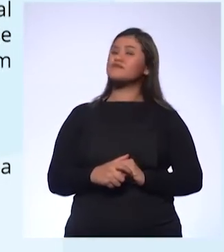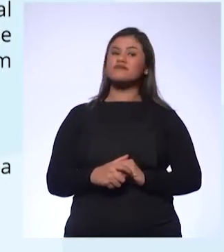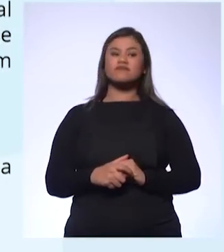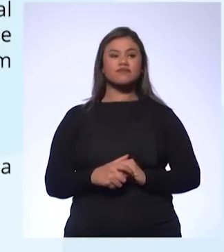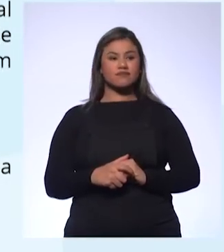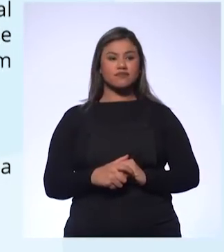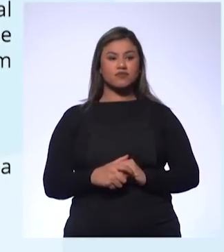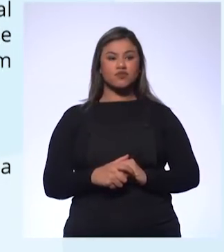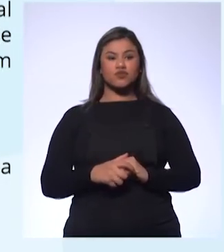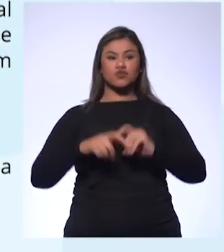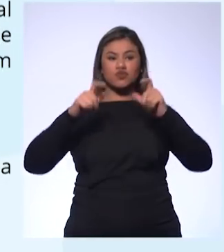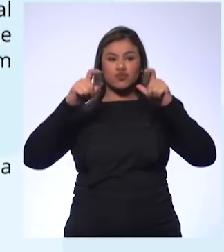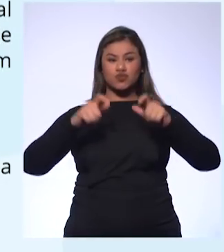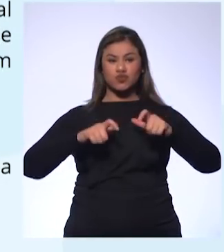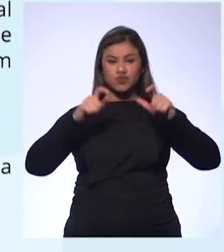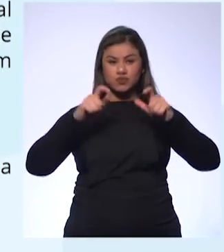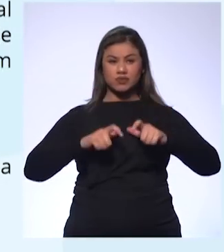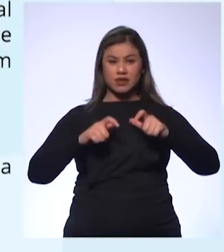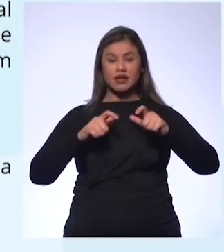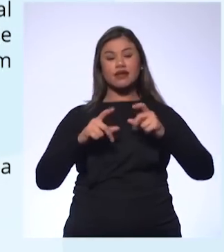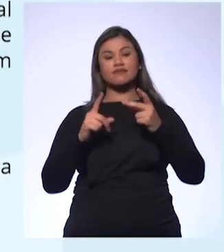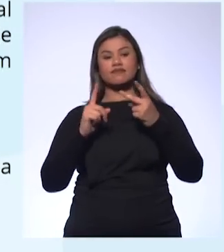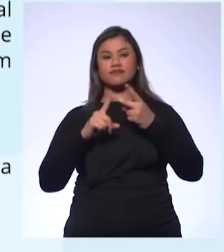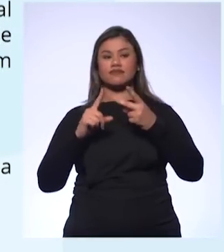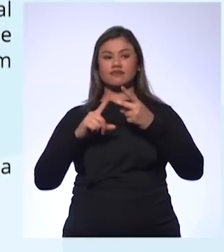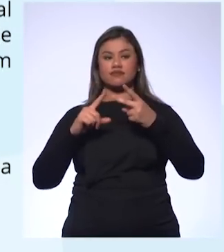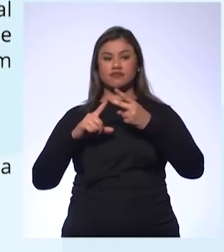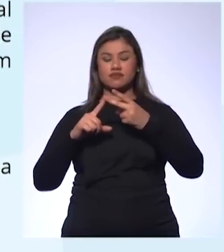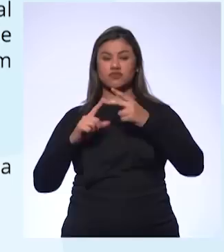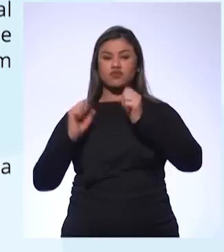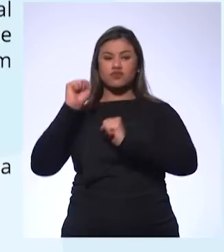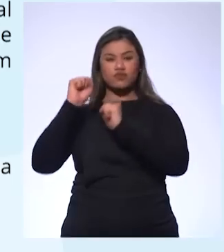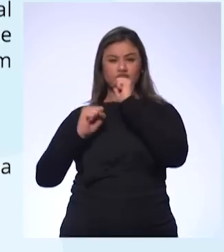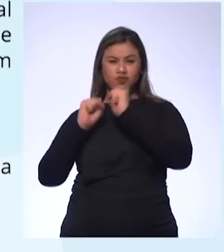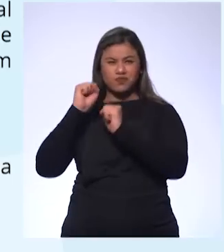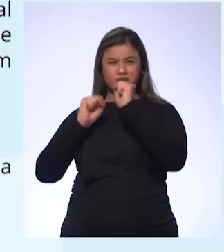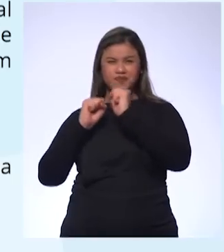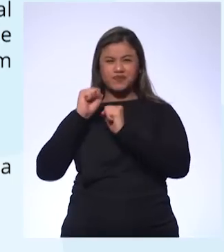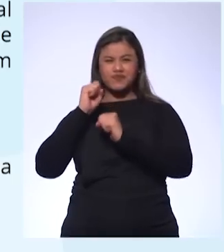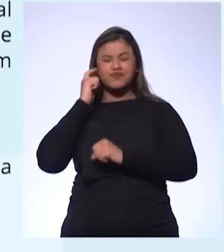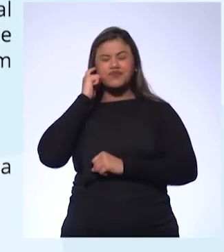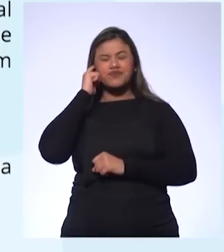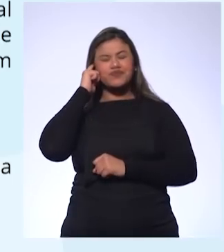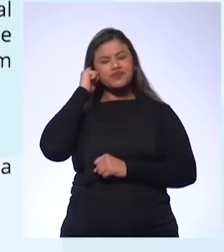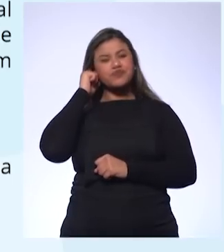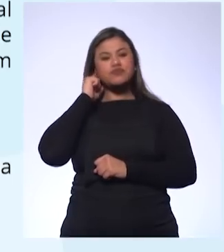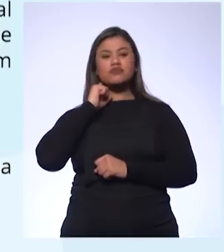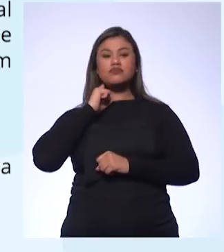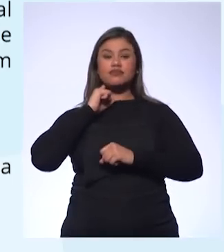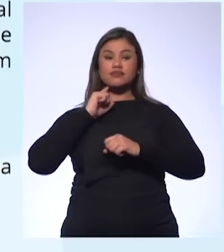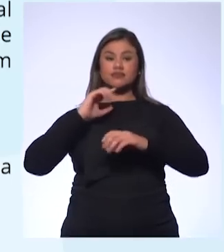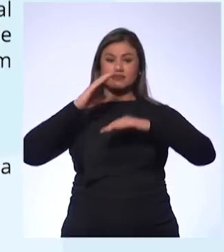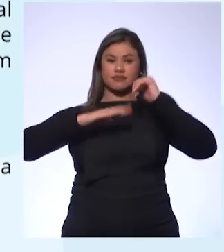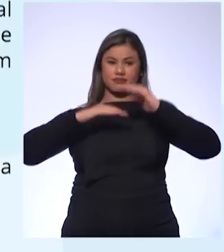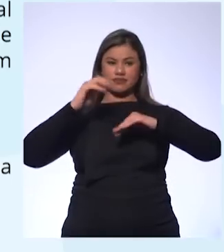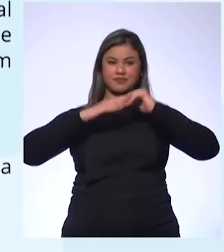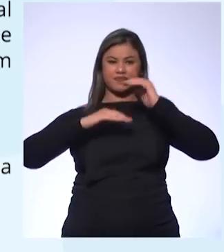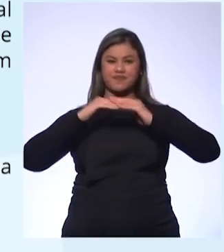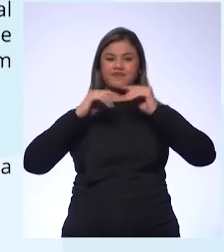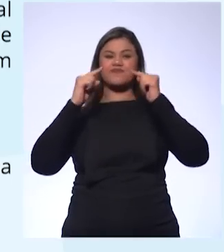Apropriação do espaço e industrialização. Oitavo ano, a habilidade que vamos acionar